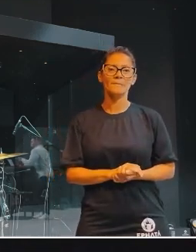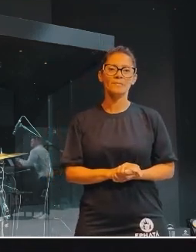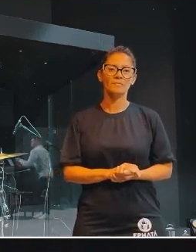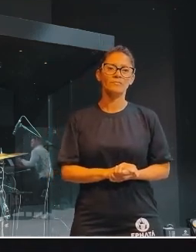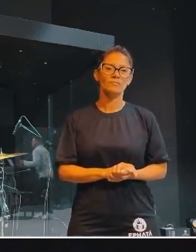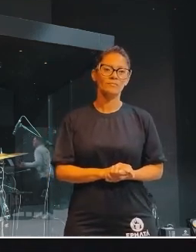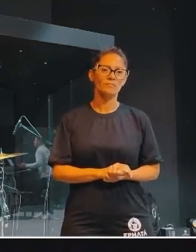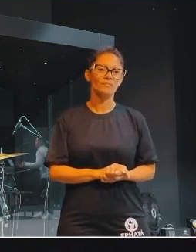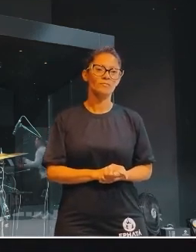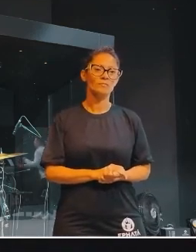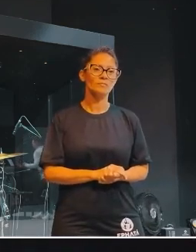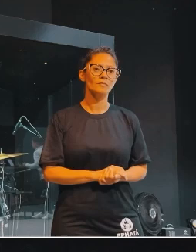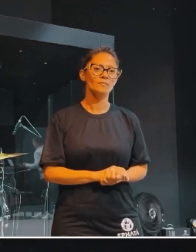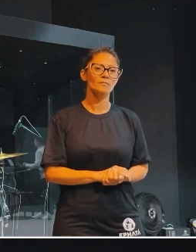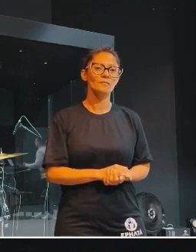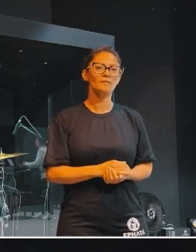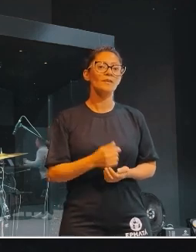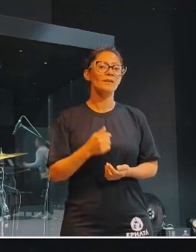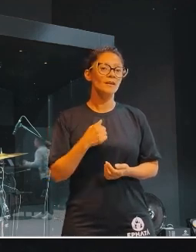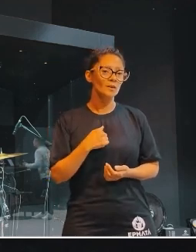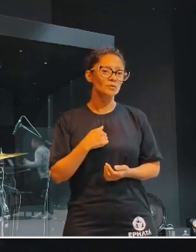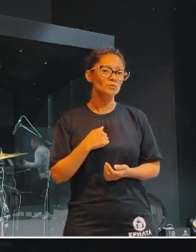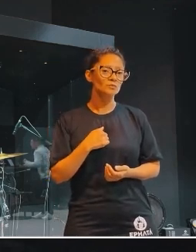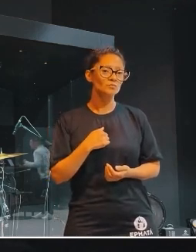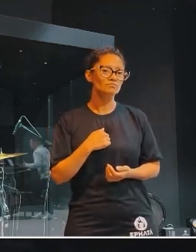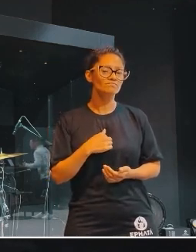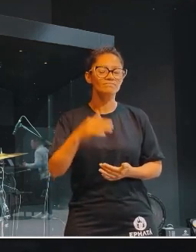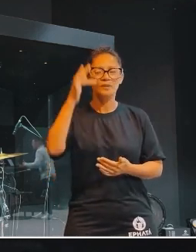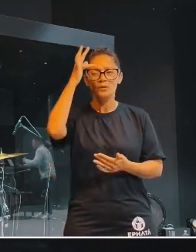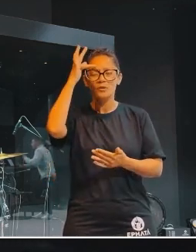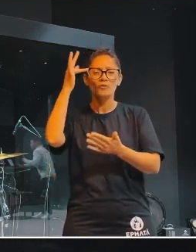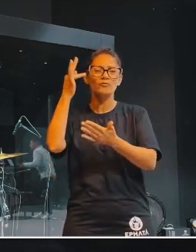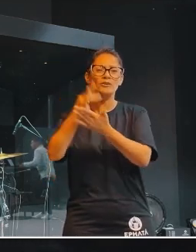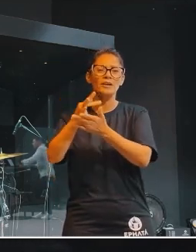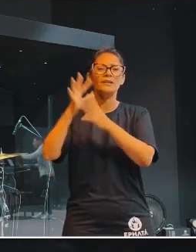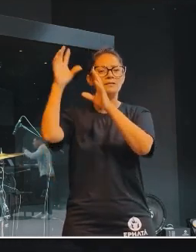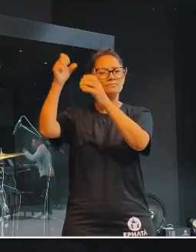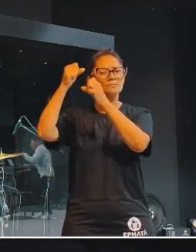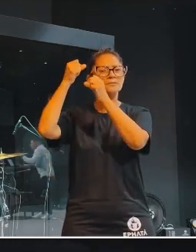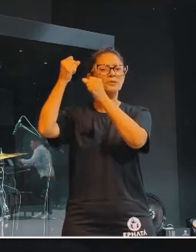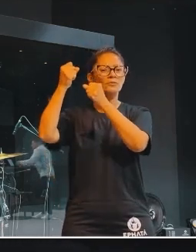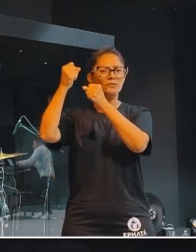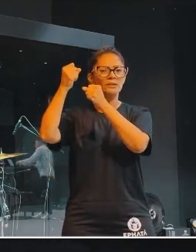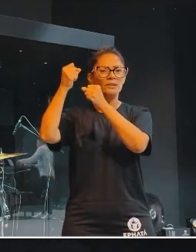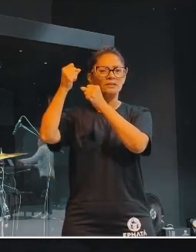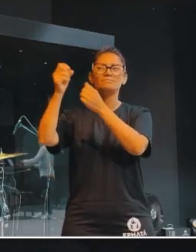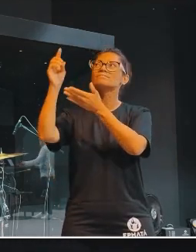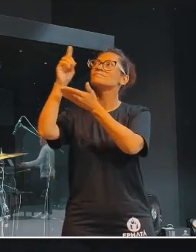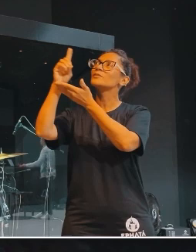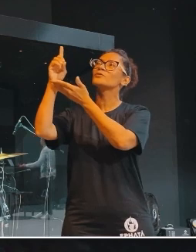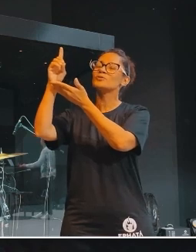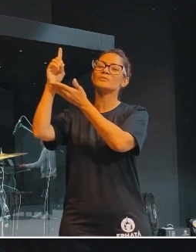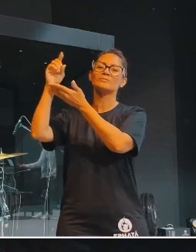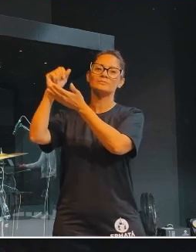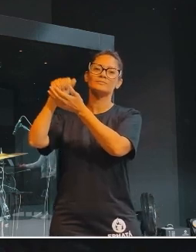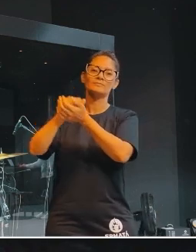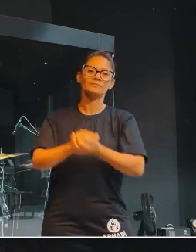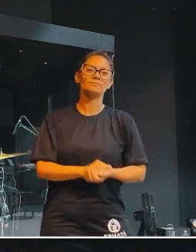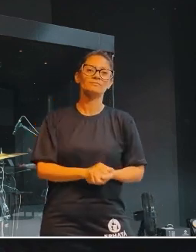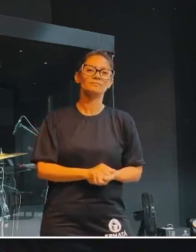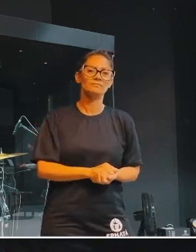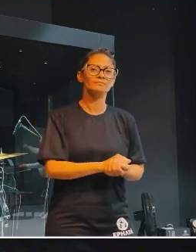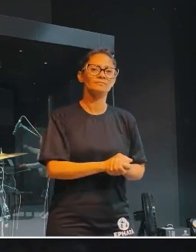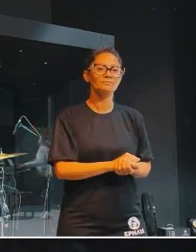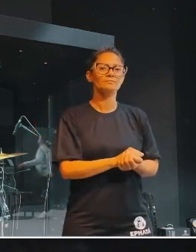medo, o texto vai dizer: eu confiarei em ti.